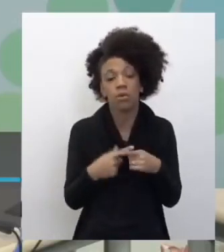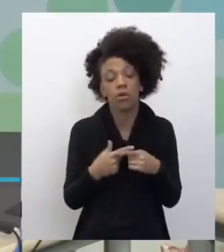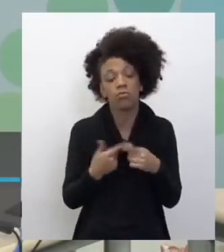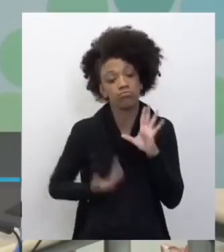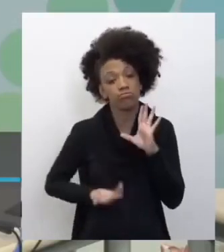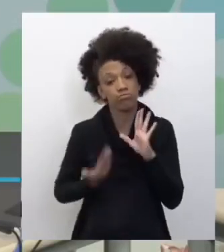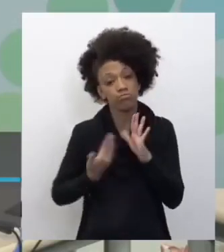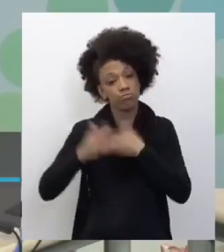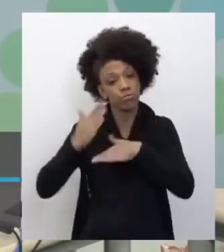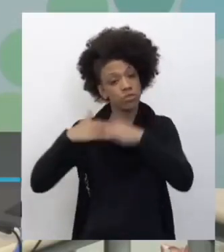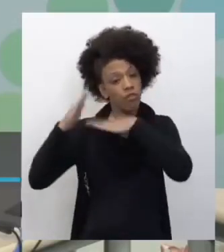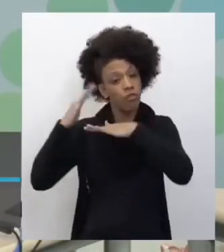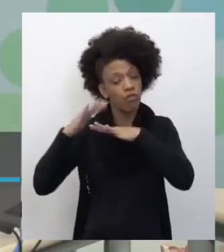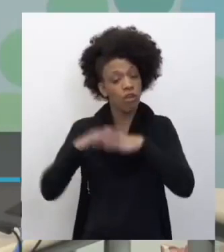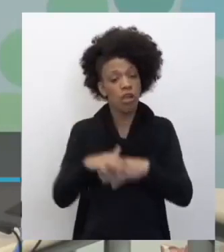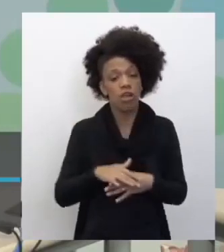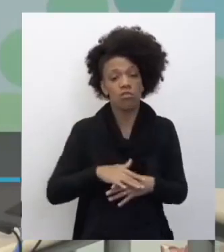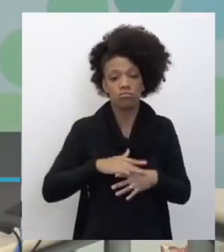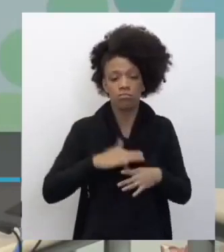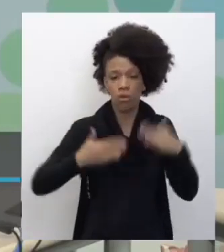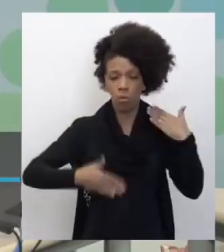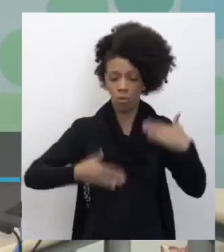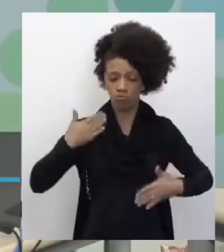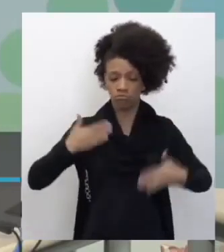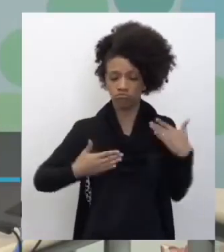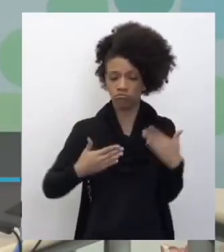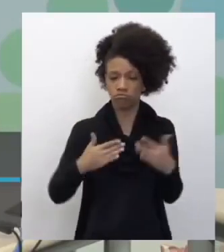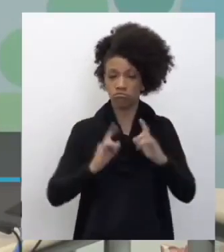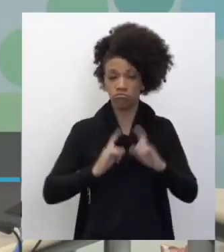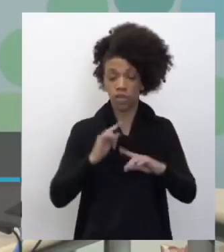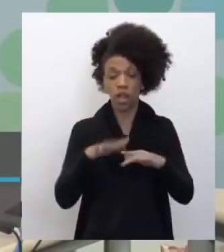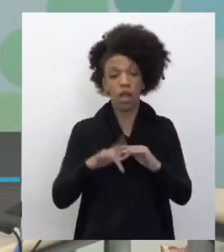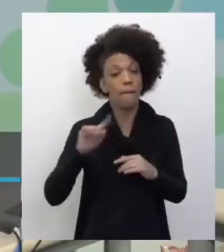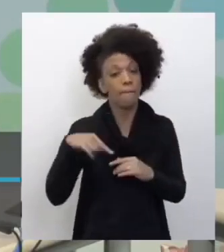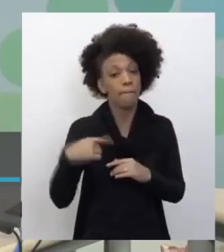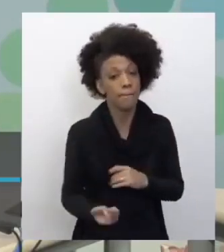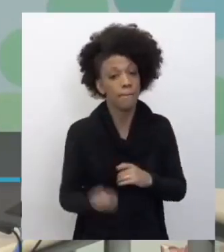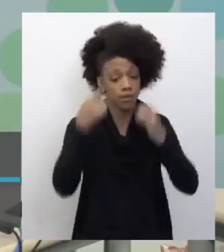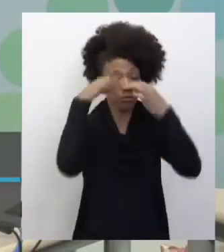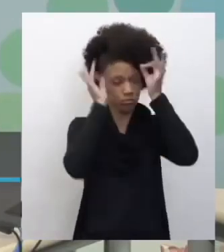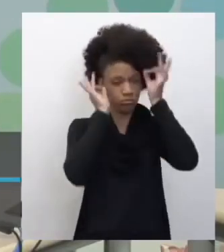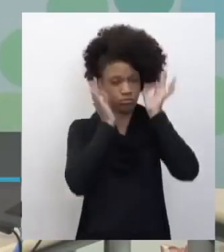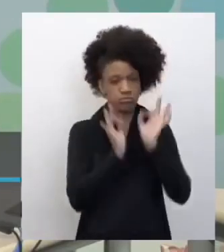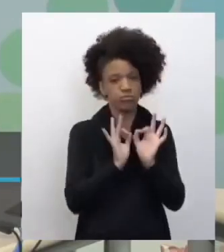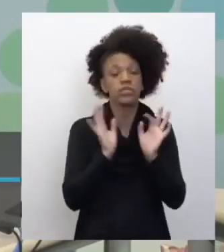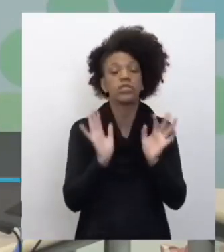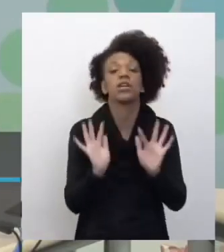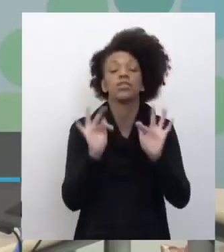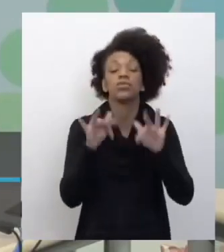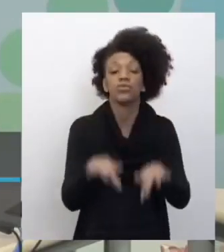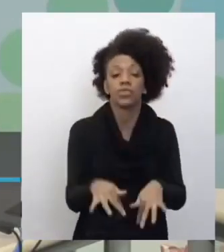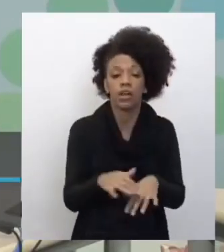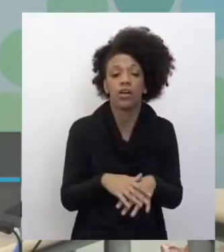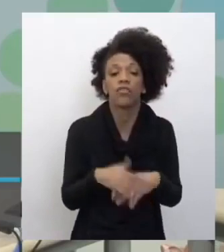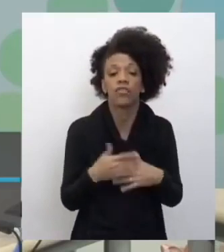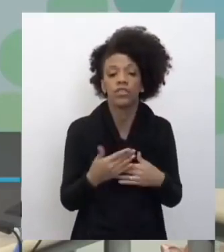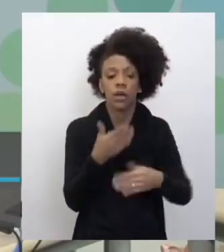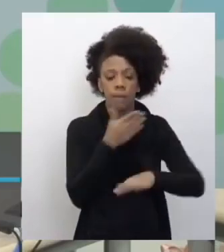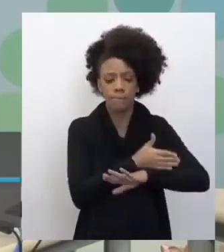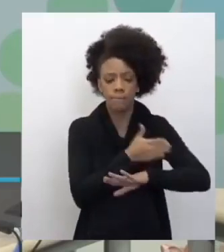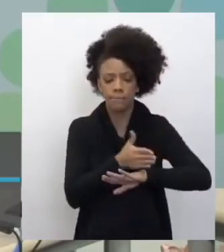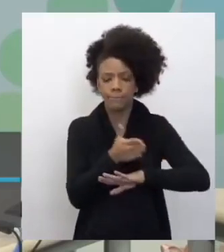um gestual, né? Uma expressão corporal, para depois você ir para a meia máscara, e finalmente você passa por todas